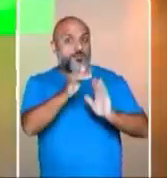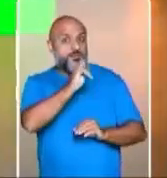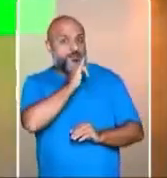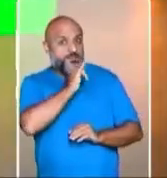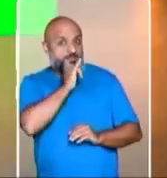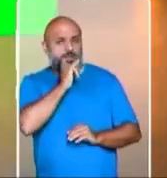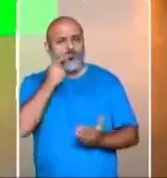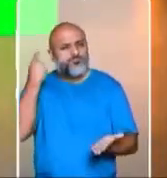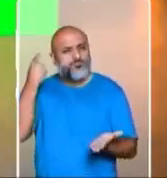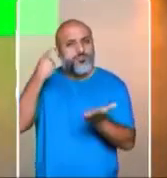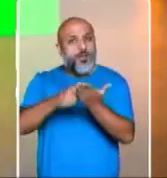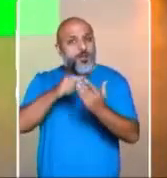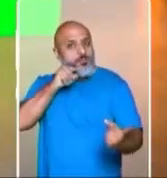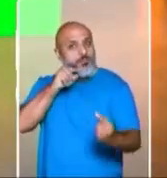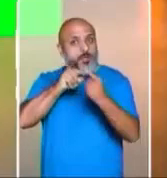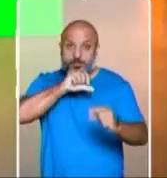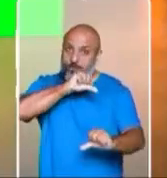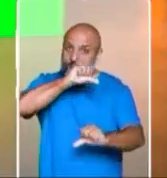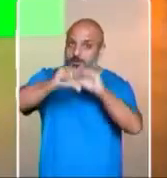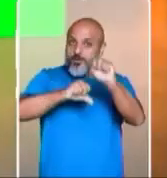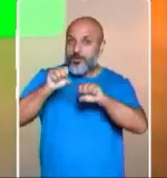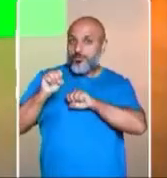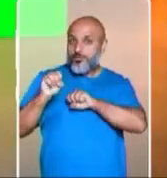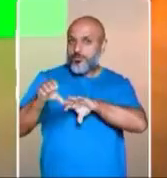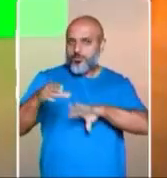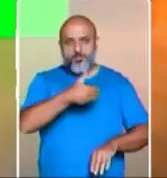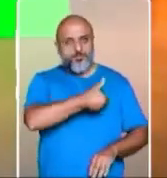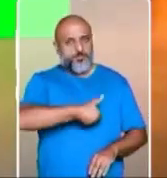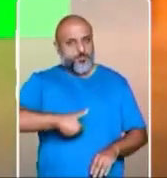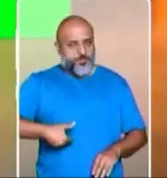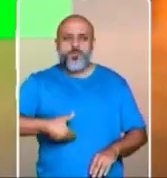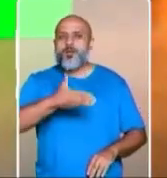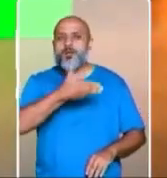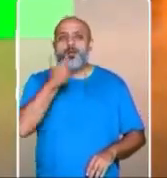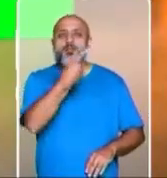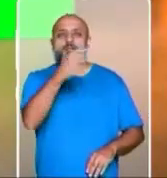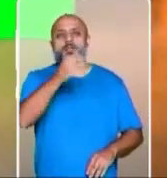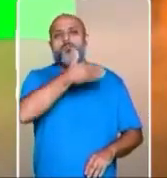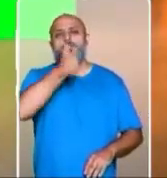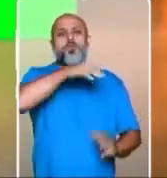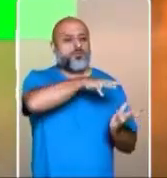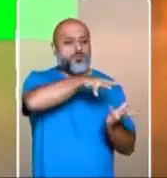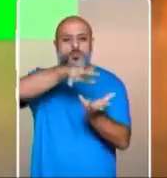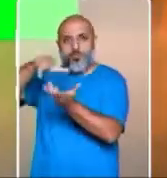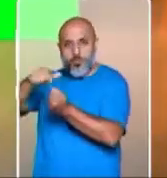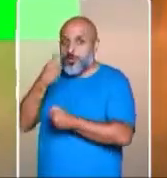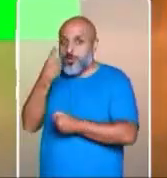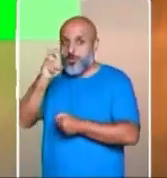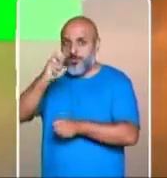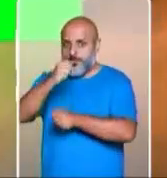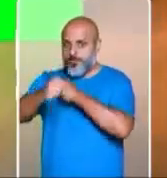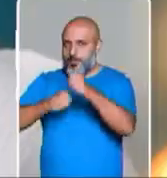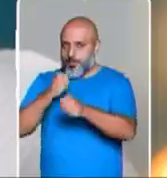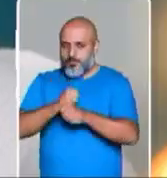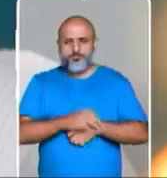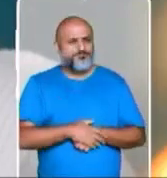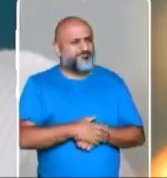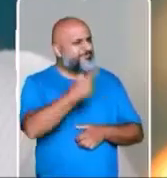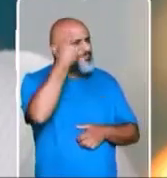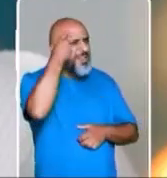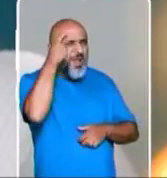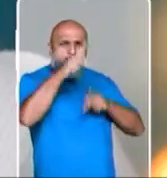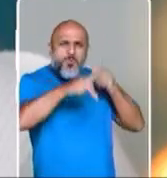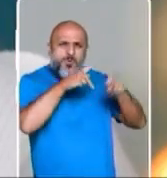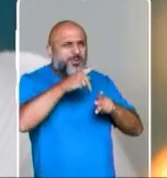nesse exemplo que eu defini a meta de transformar a nossa educação pública numa das 10 melhores do mundo em 15 anos. Se eu pensar